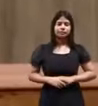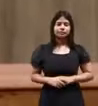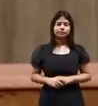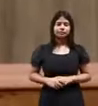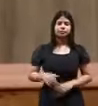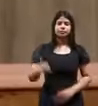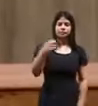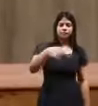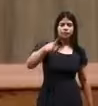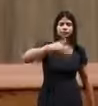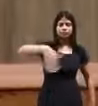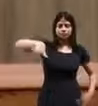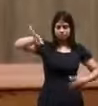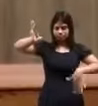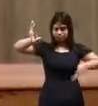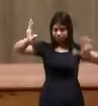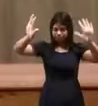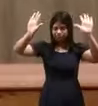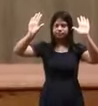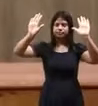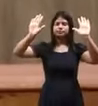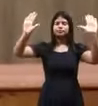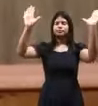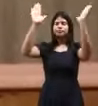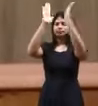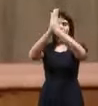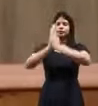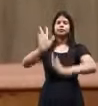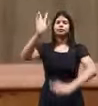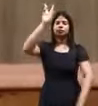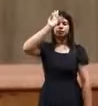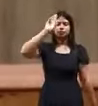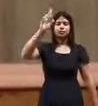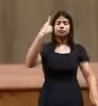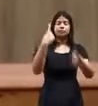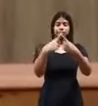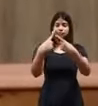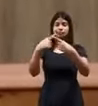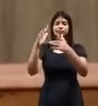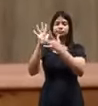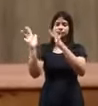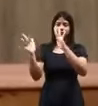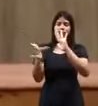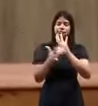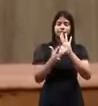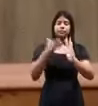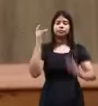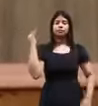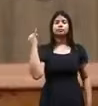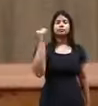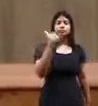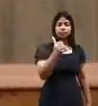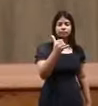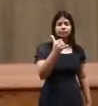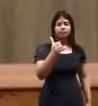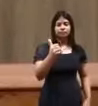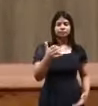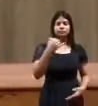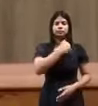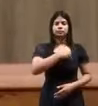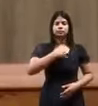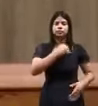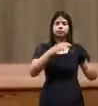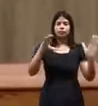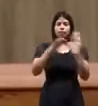Levanta a tua mão e adore a Deus esta noite, porque Jesus, ele disse assim. Coloca aí João